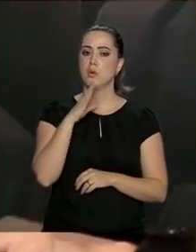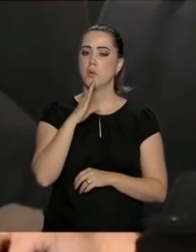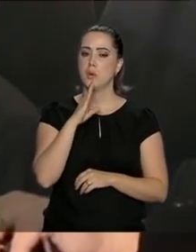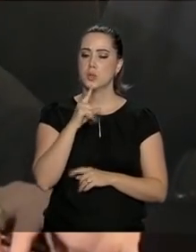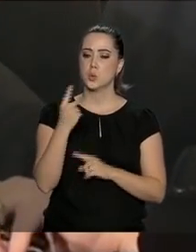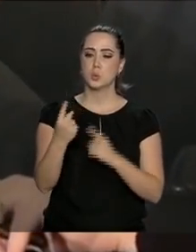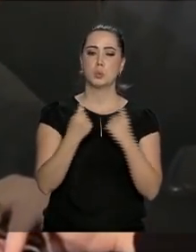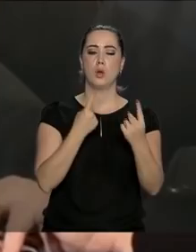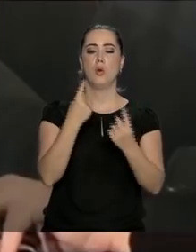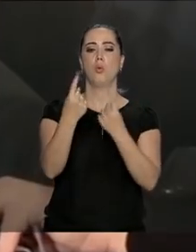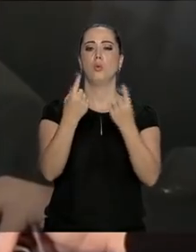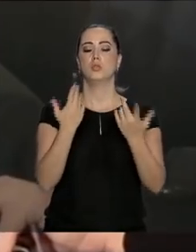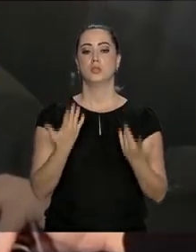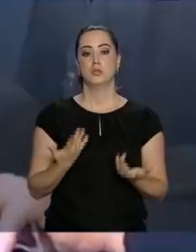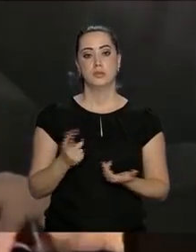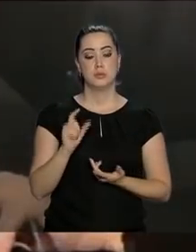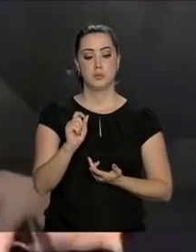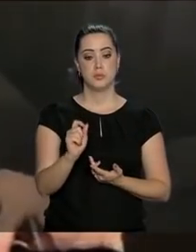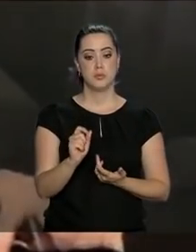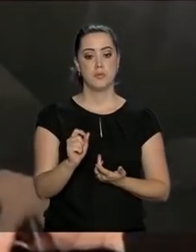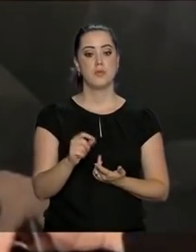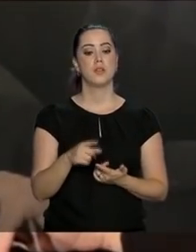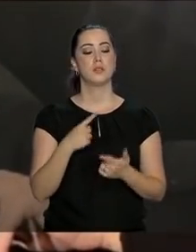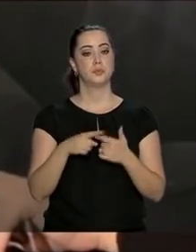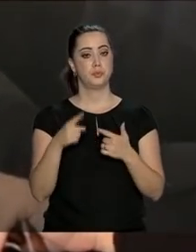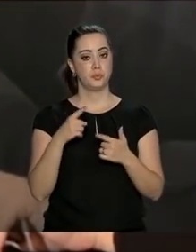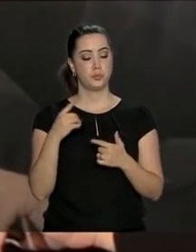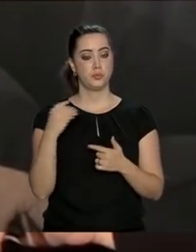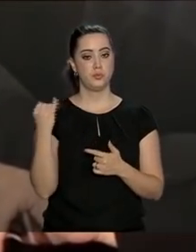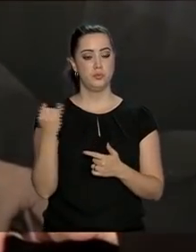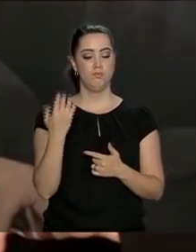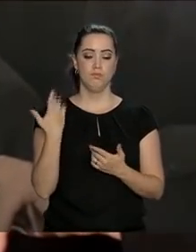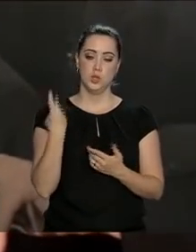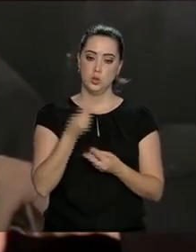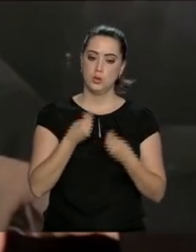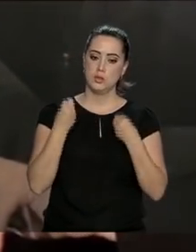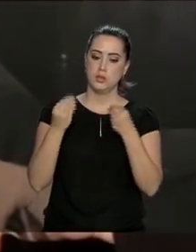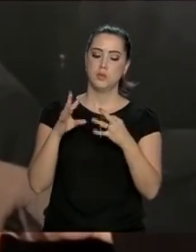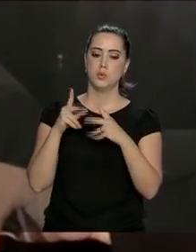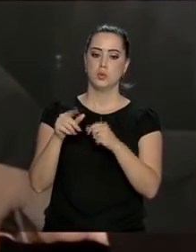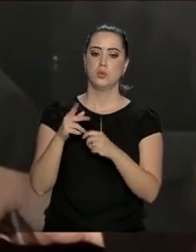reconhecendo um a um esse fato, nós